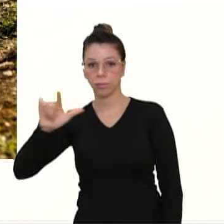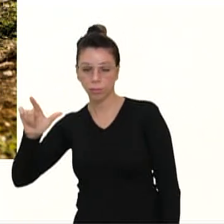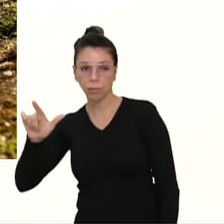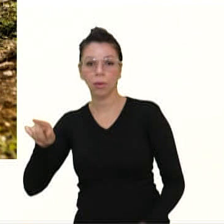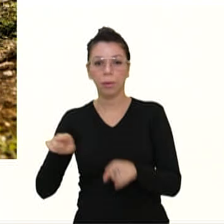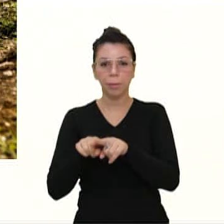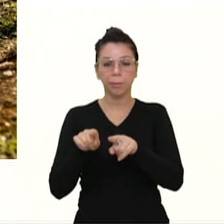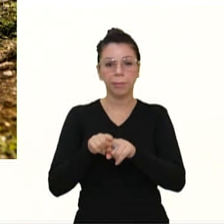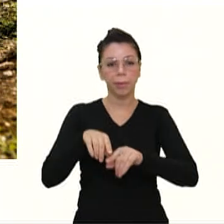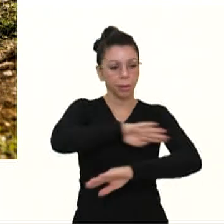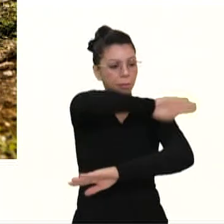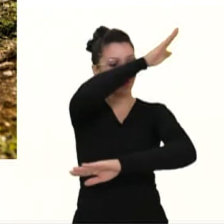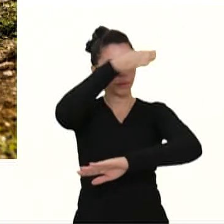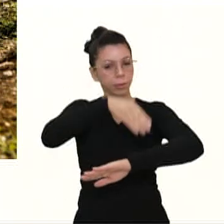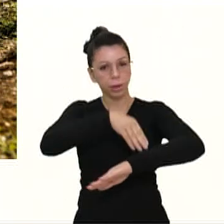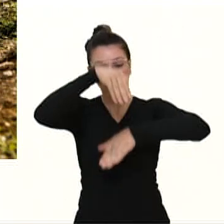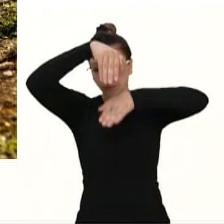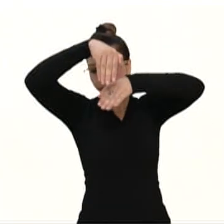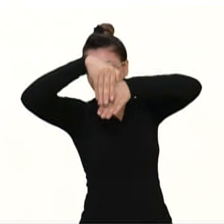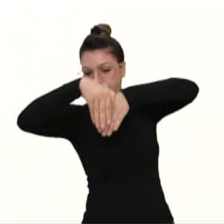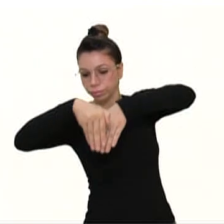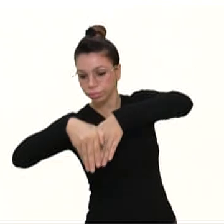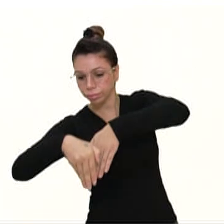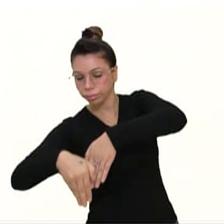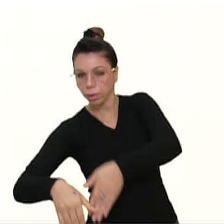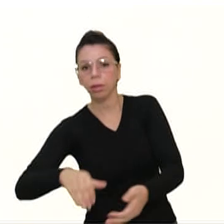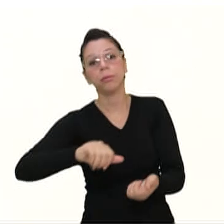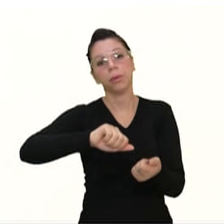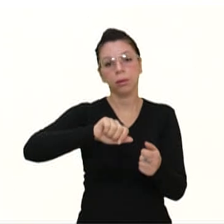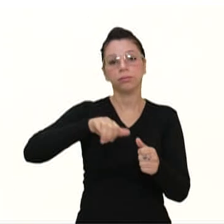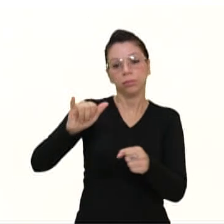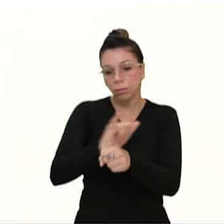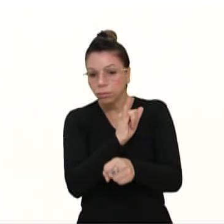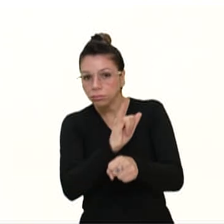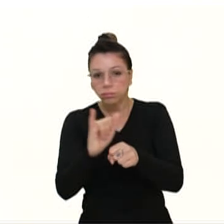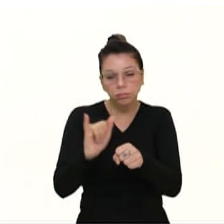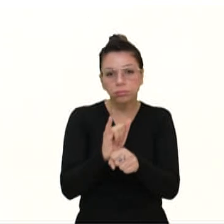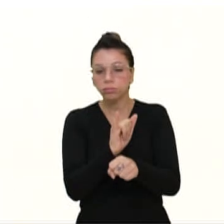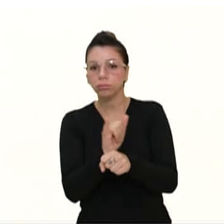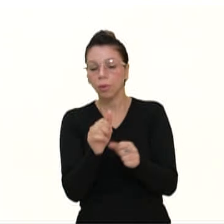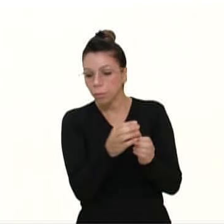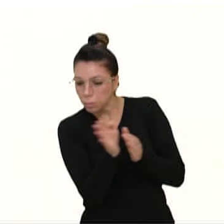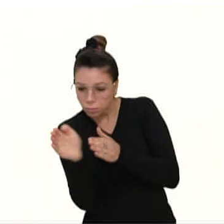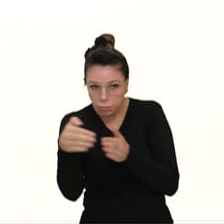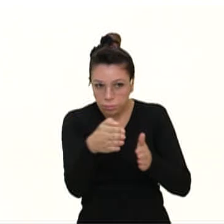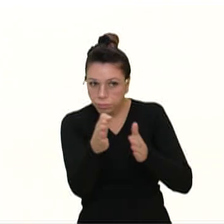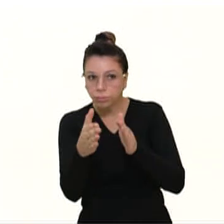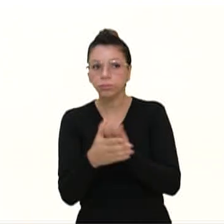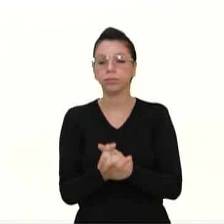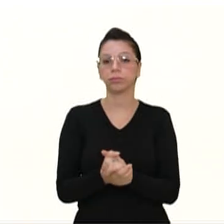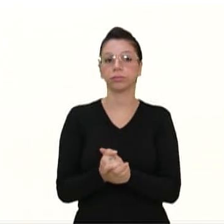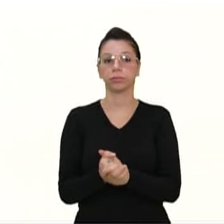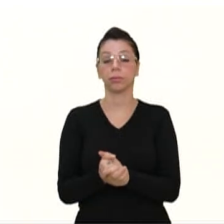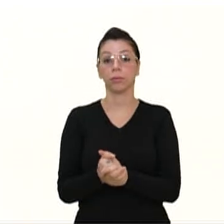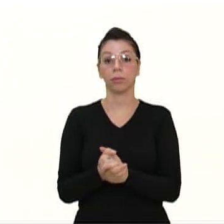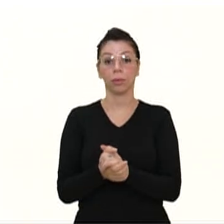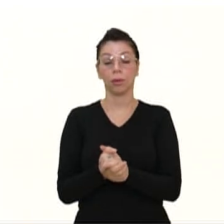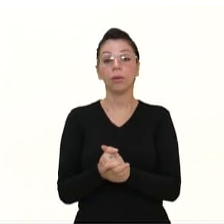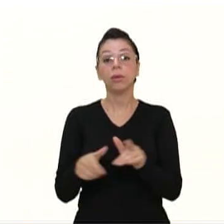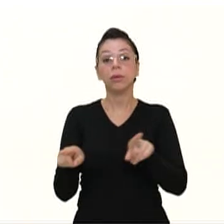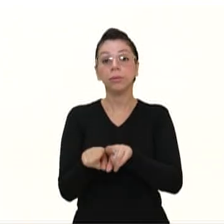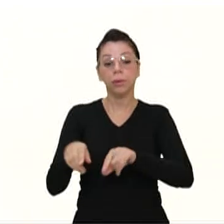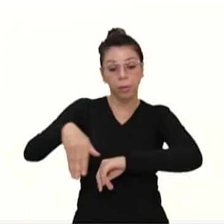uma montanha, ultrapassando os obstáculos. Dual slalom, são duas pistas paralelas, então